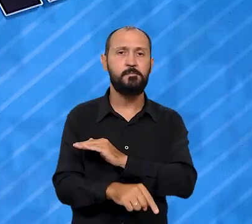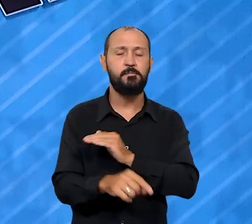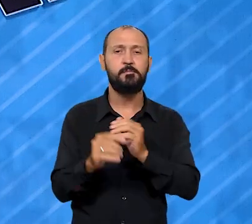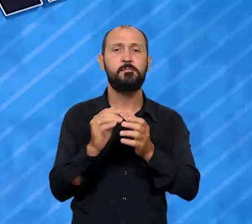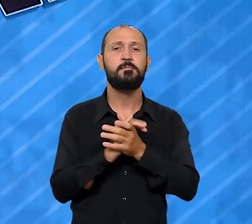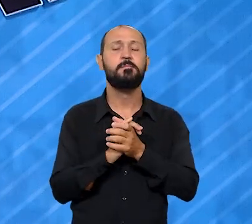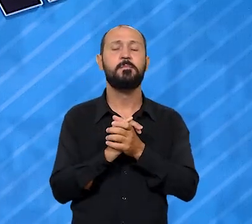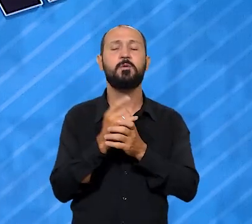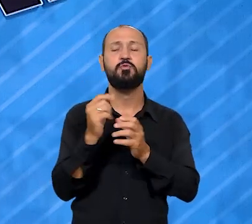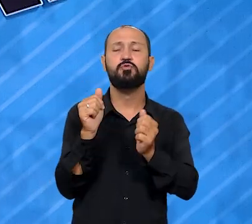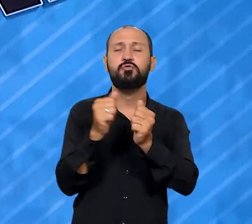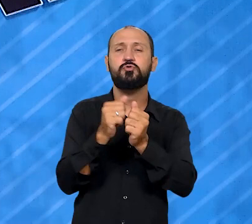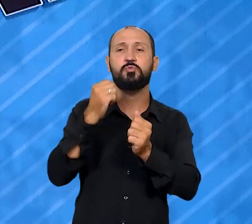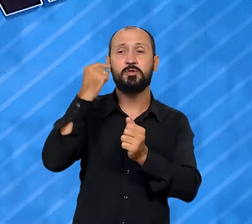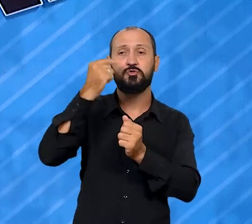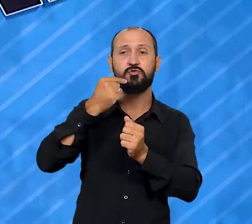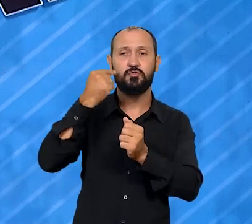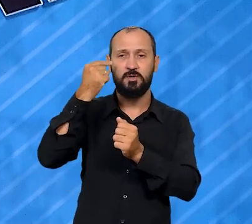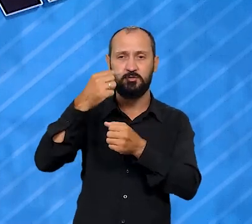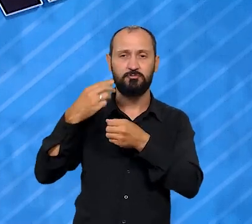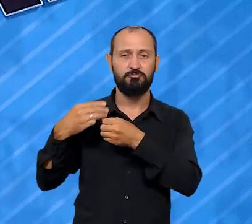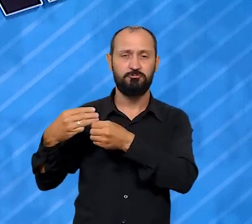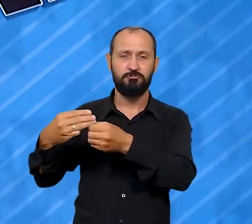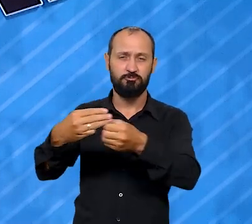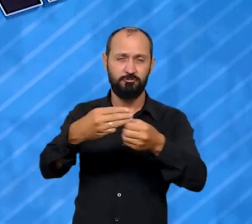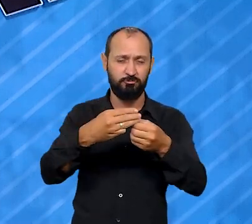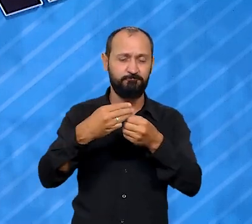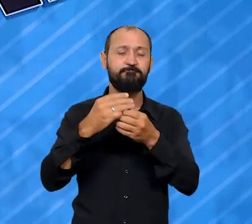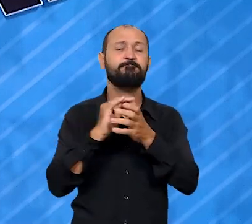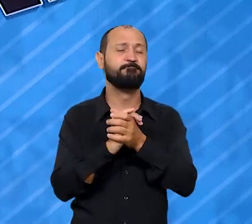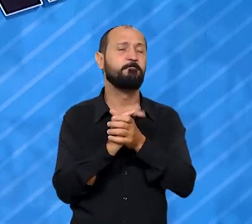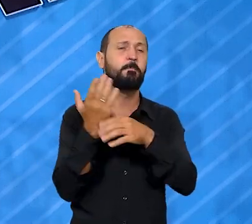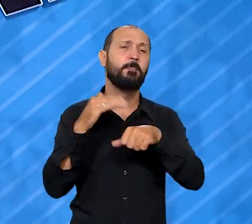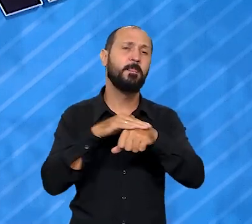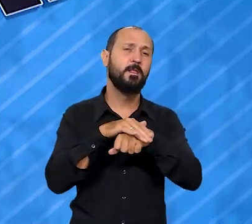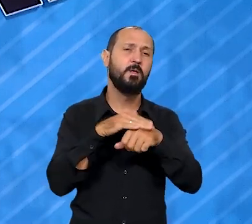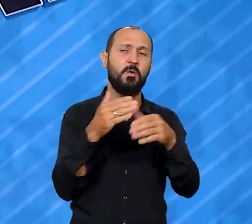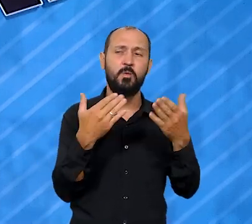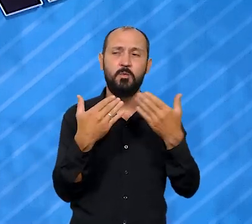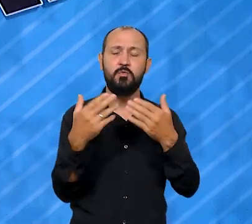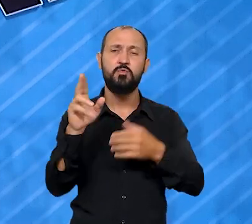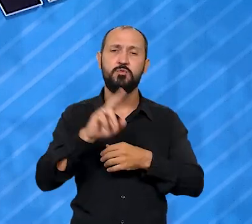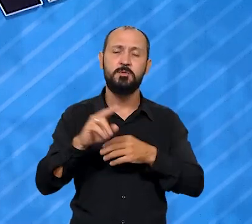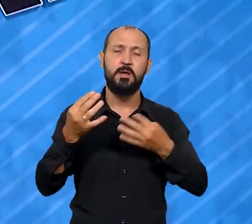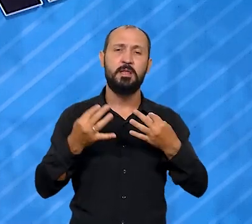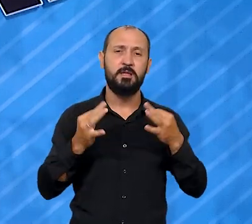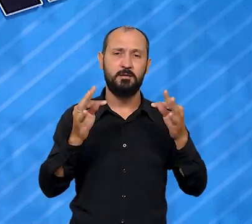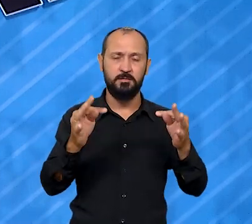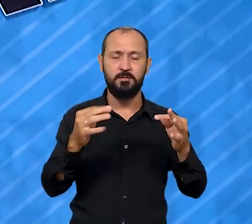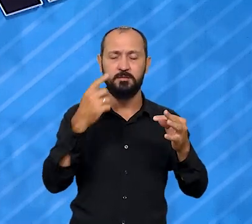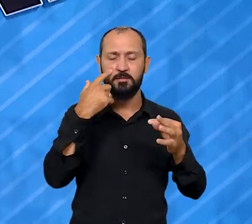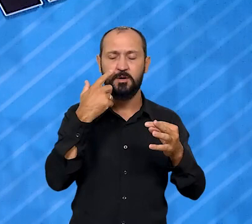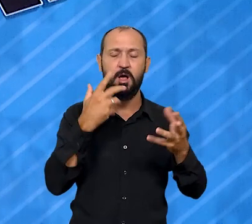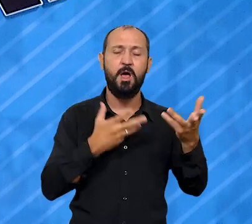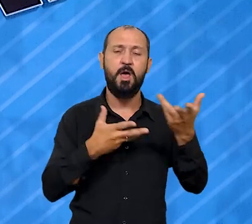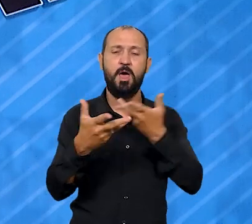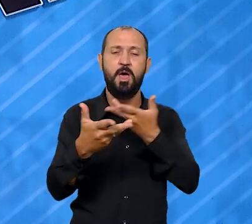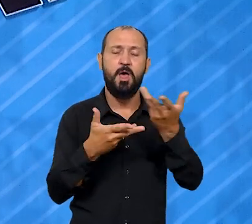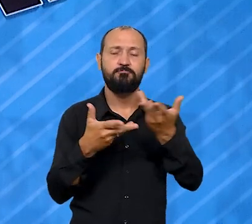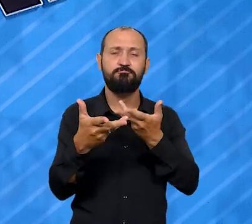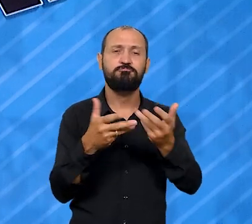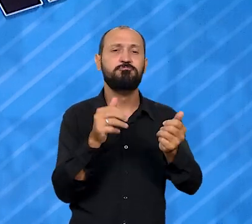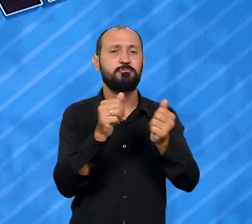mais aprofundado com os advogados do interior. E aí a gente começou com a vinda da tecnologia, né, e a